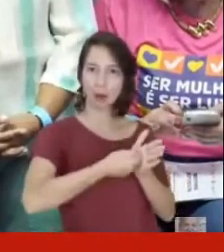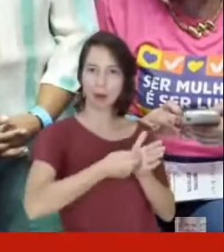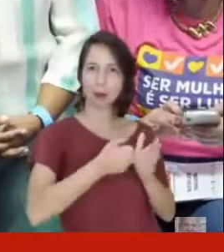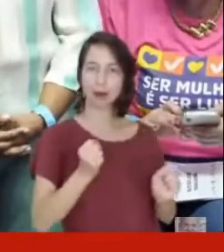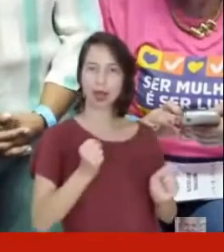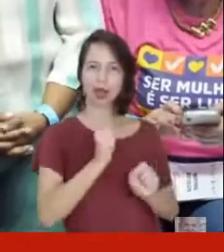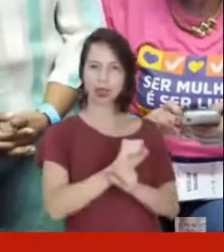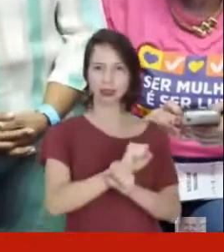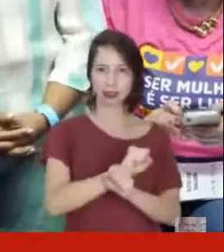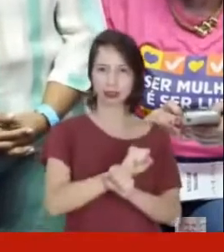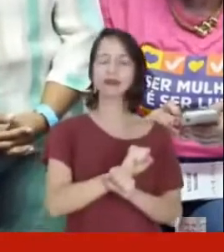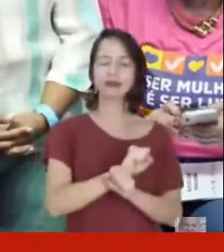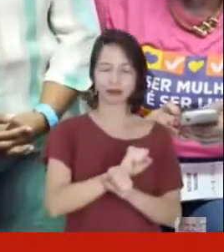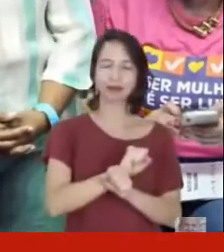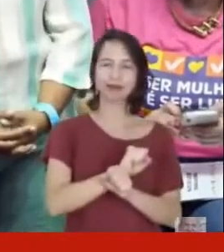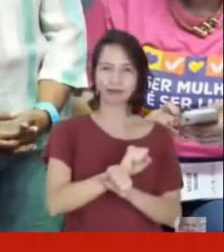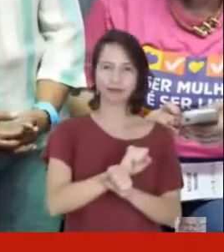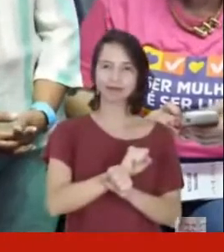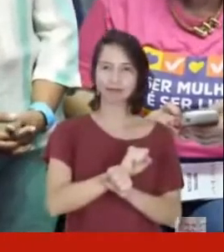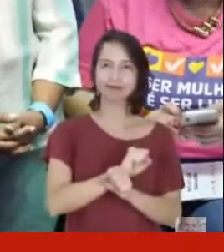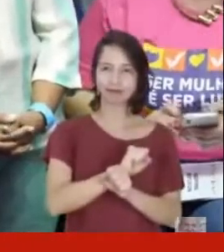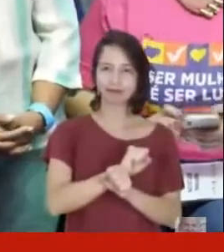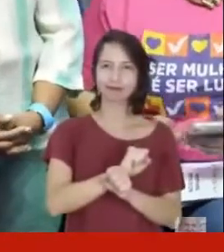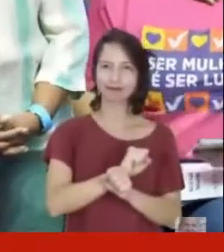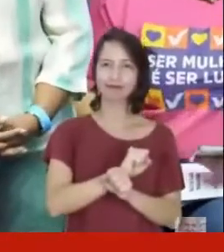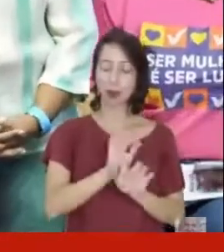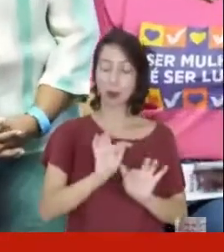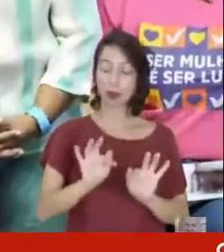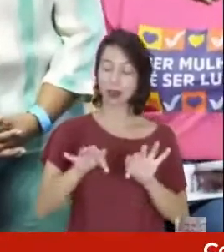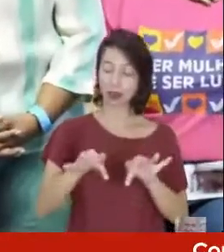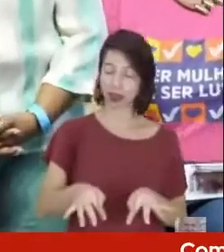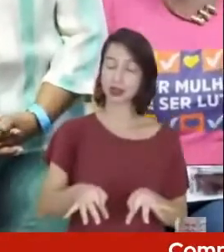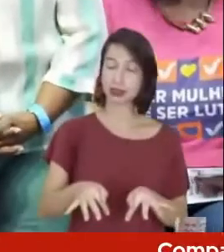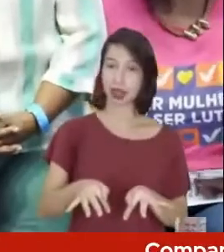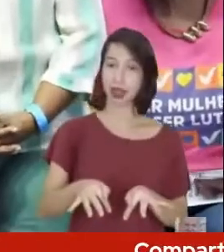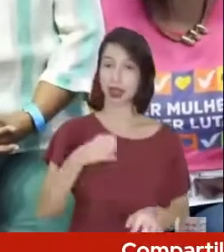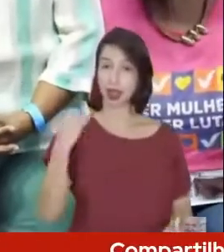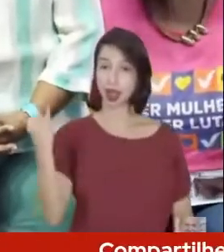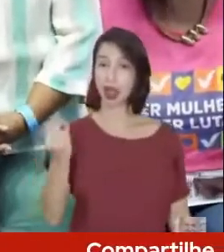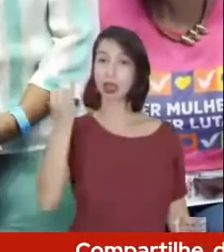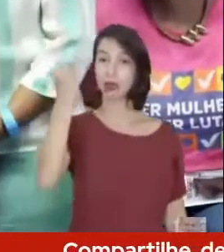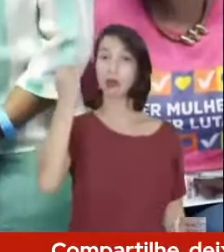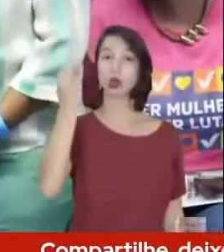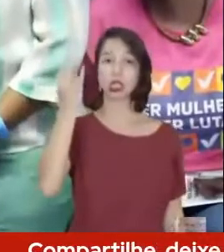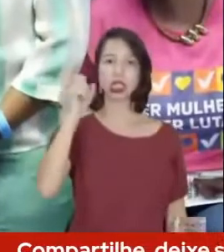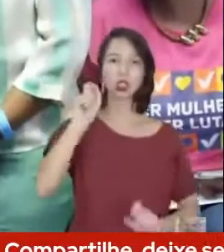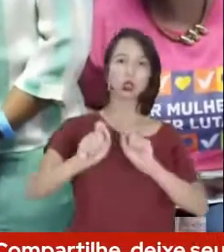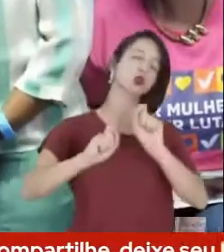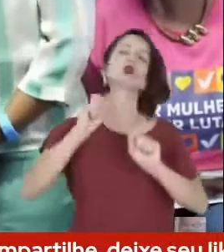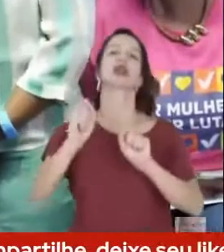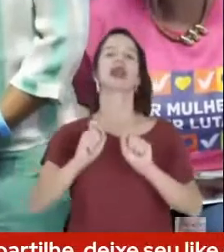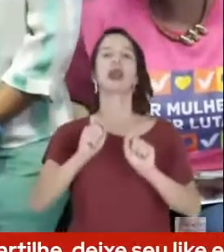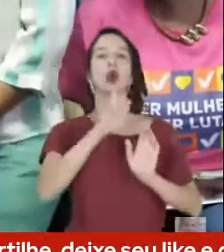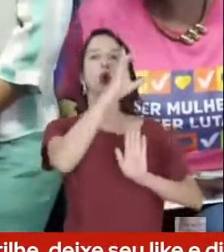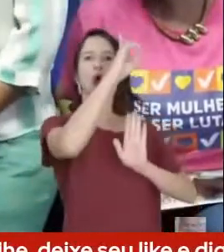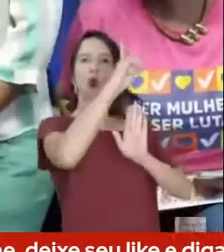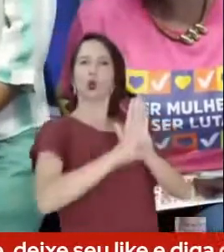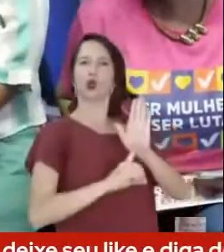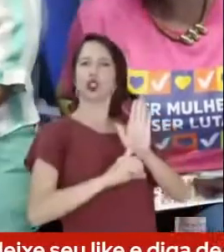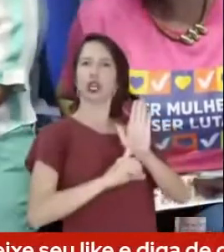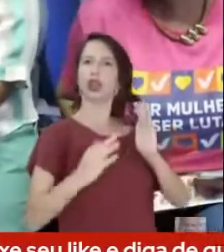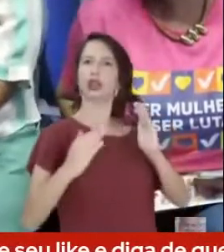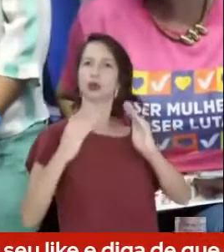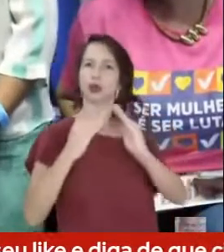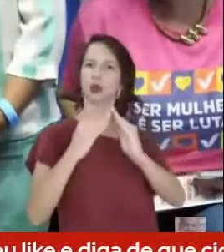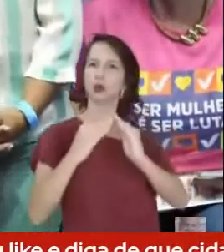isso, eu acho que é preciso retomar. O direito da moradia, o direito da geração de emprego e renda,